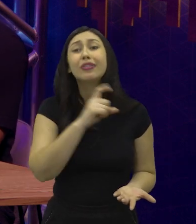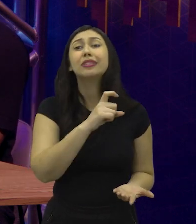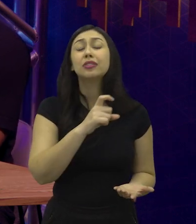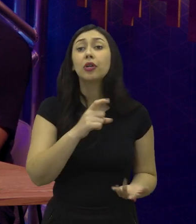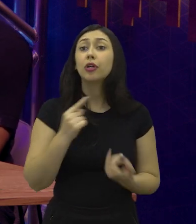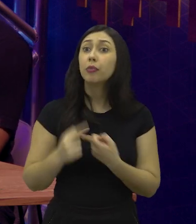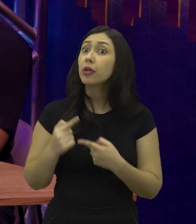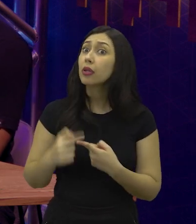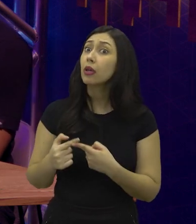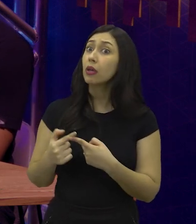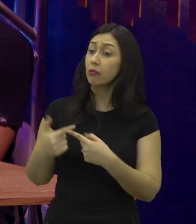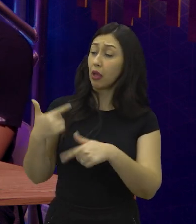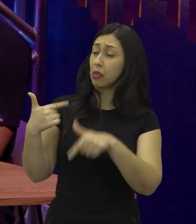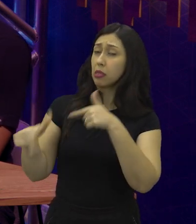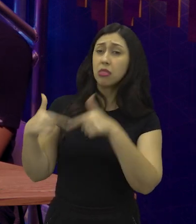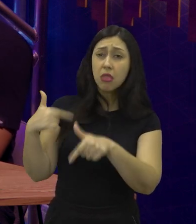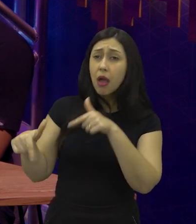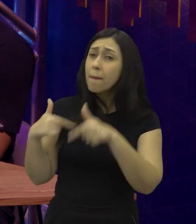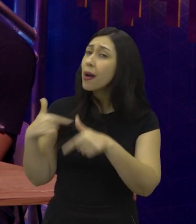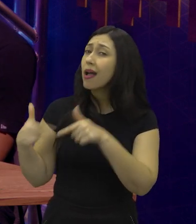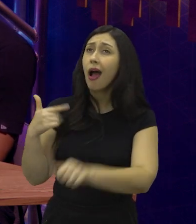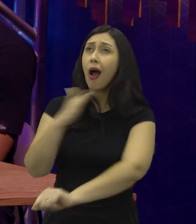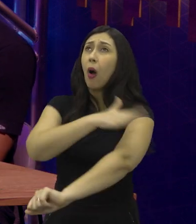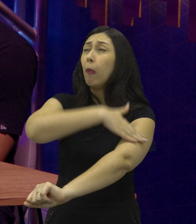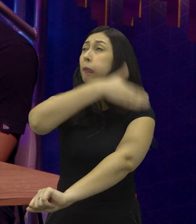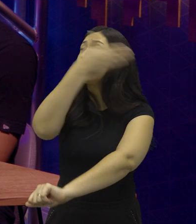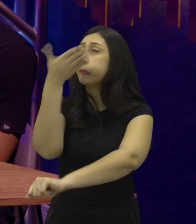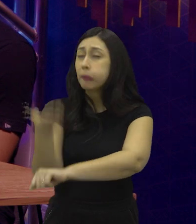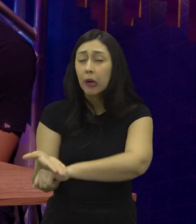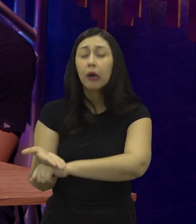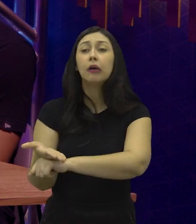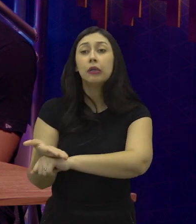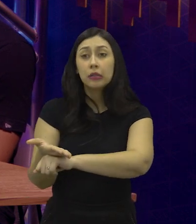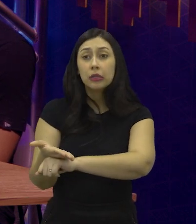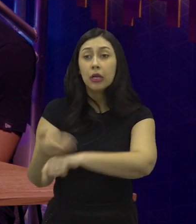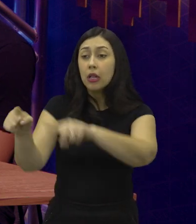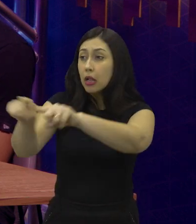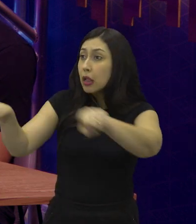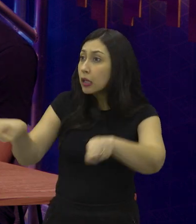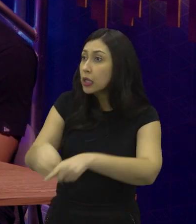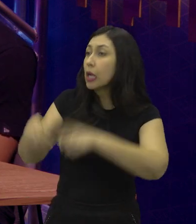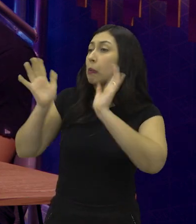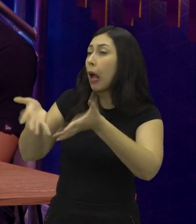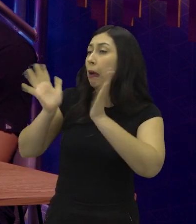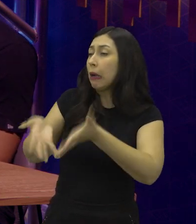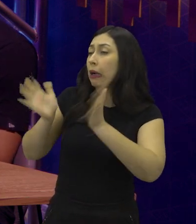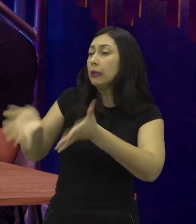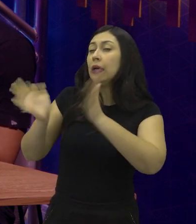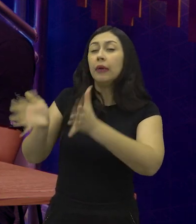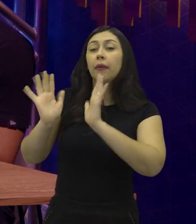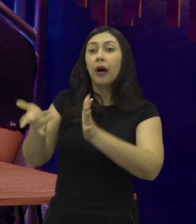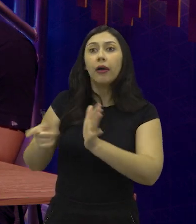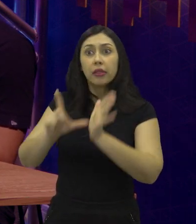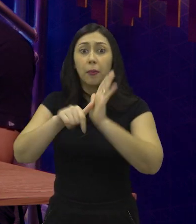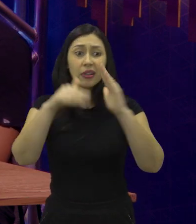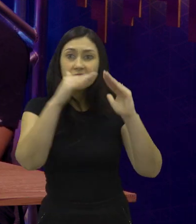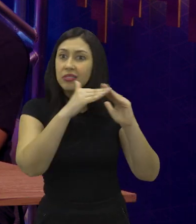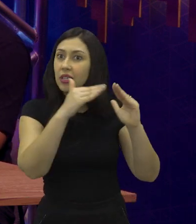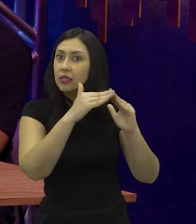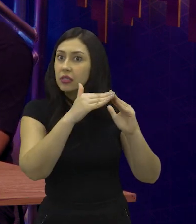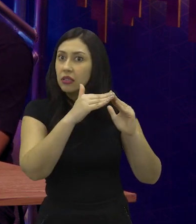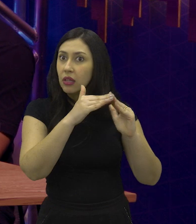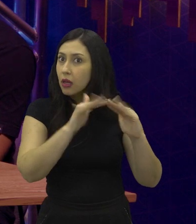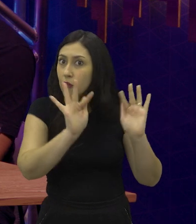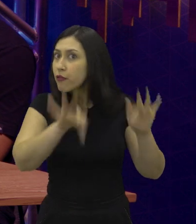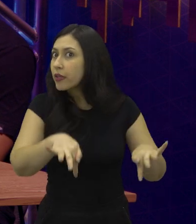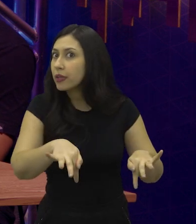tipo, você vai trabalhar, você vai ficar o dia inteiro lá dentro de sala de aula, falando pra caramba, e você vai chegar em casa e o